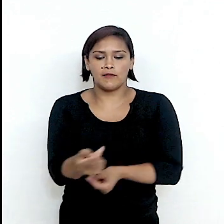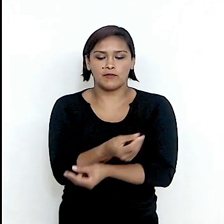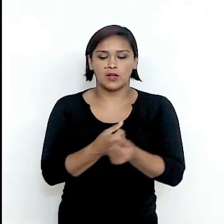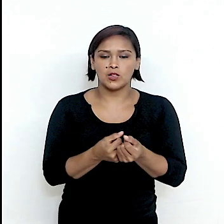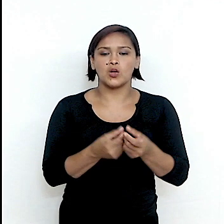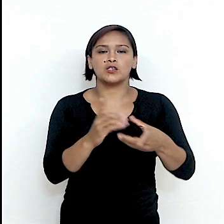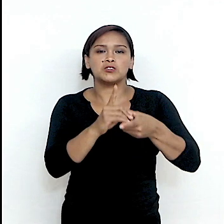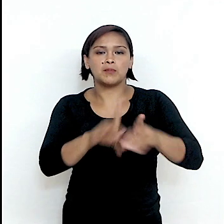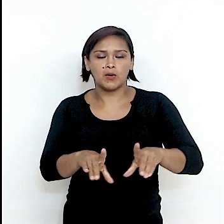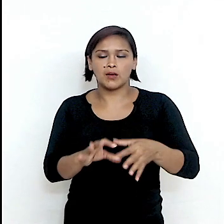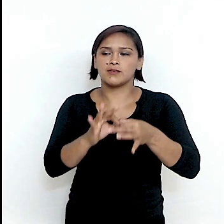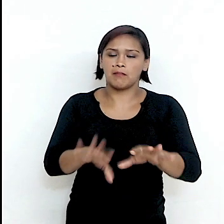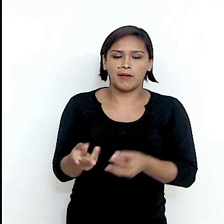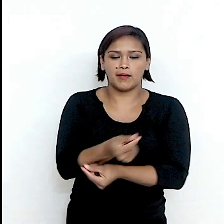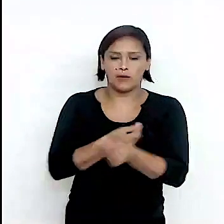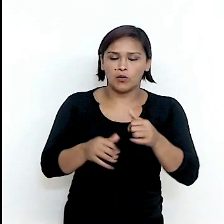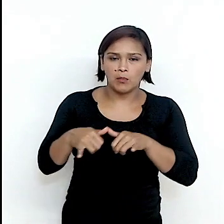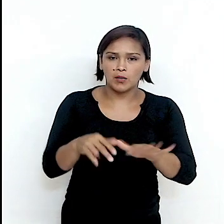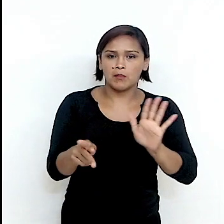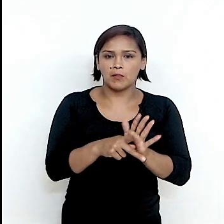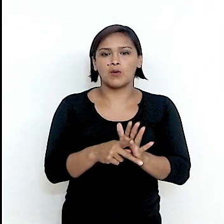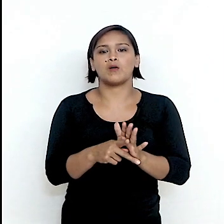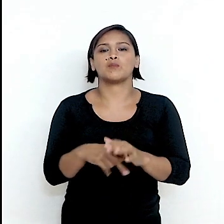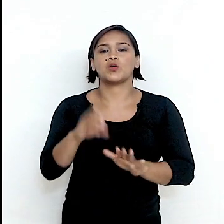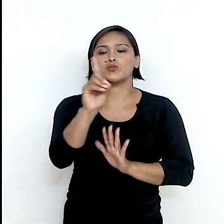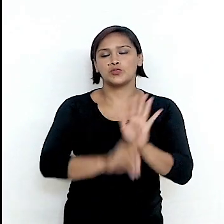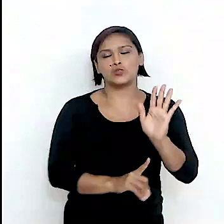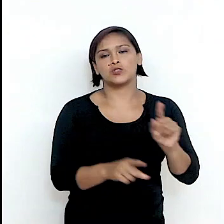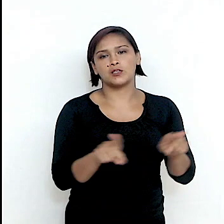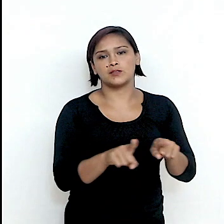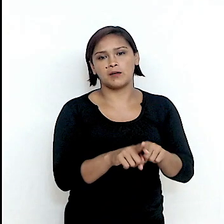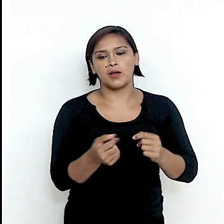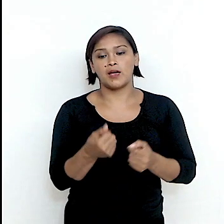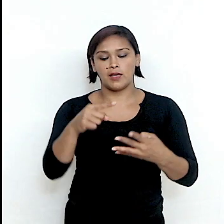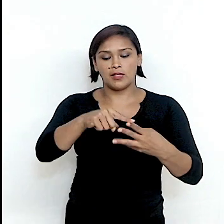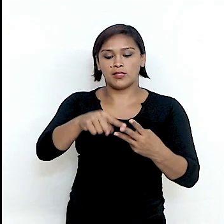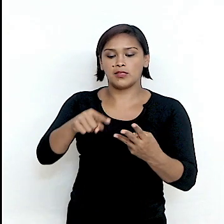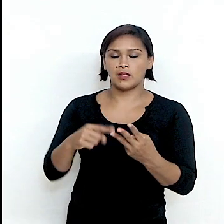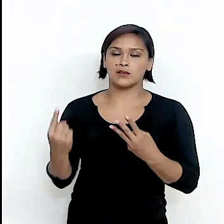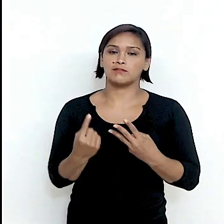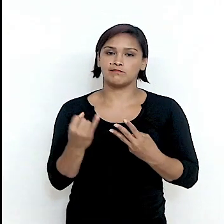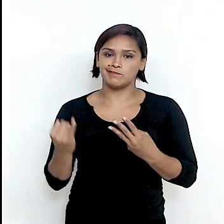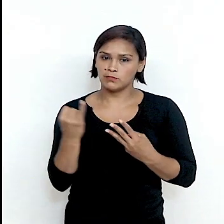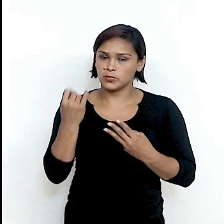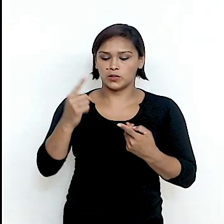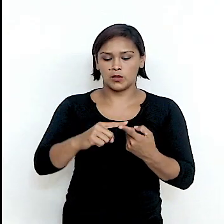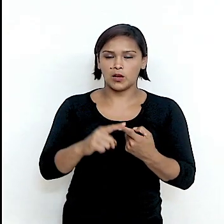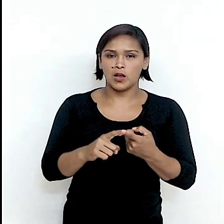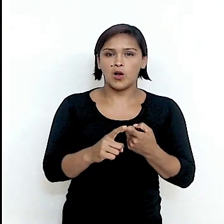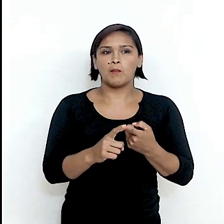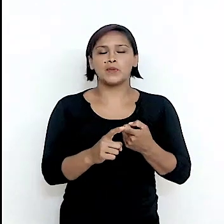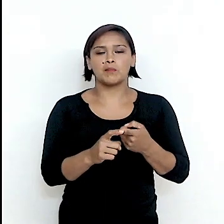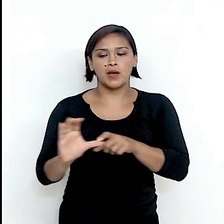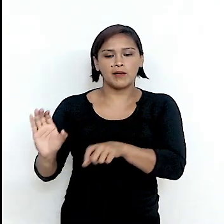democracia Liberdade economia de mercado o estado de direitos possui três pilares O primeiro é para tratar de